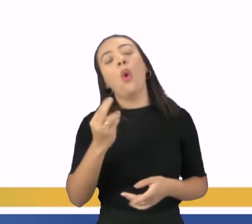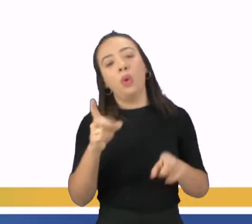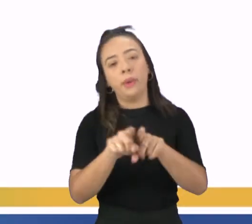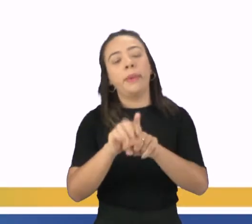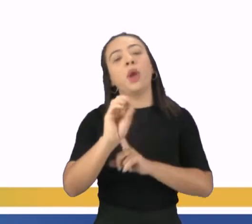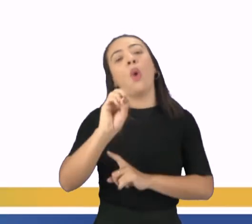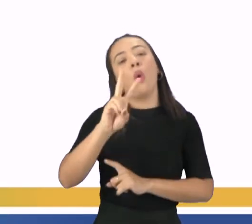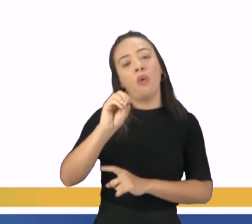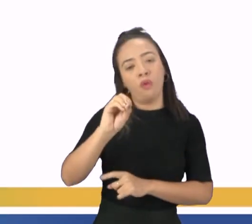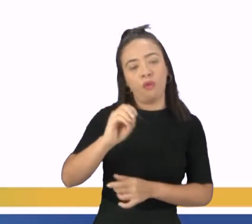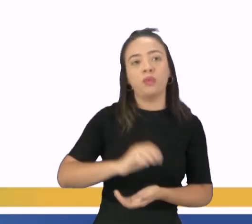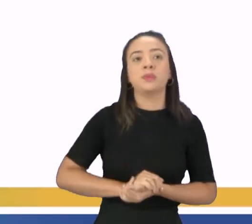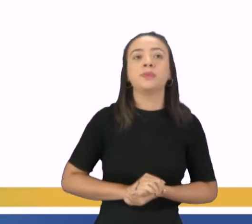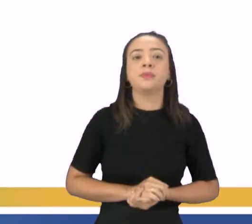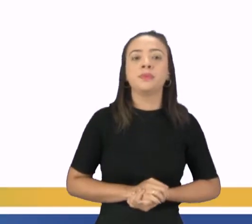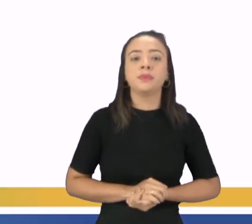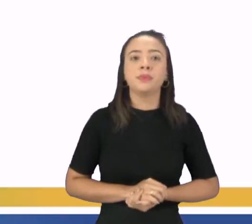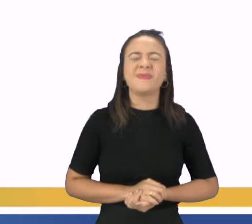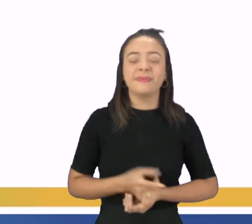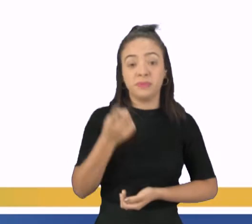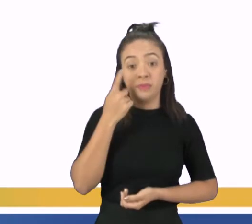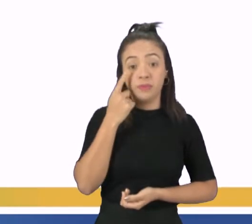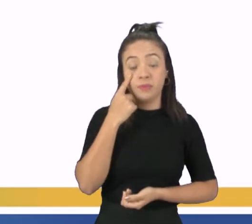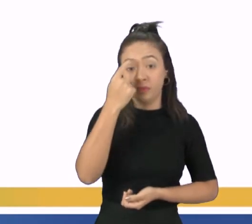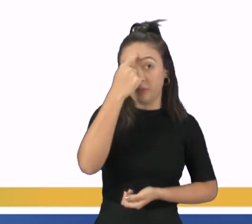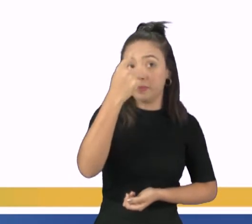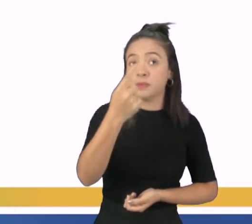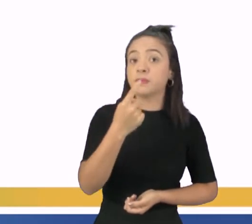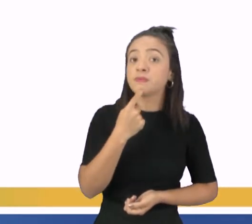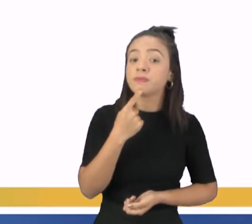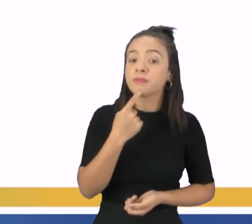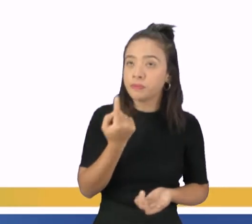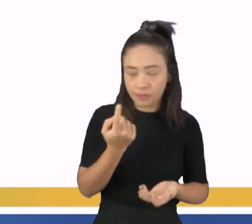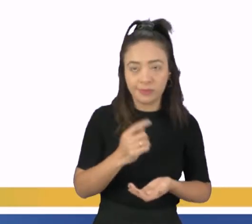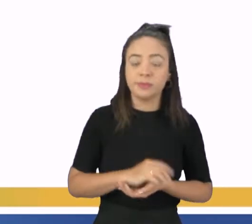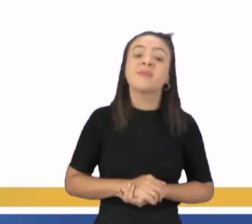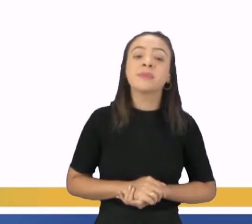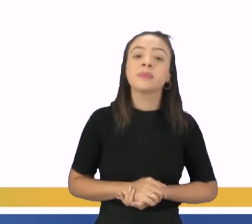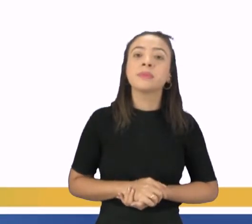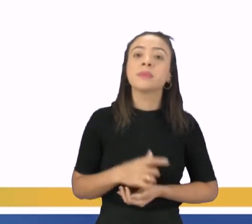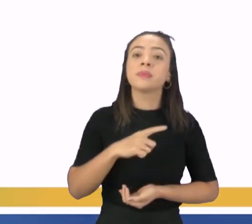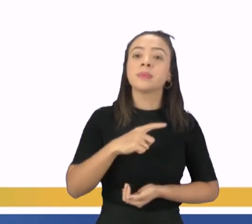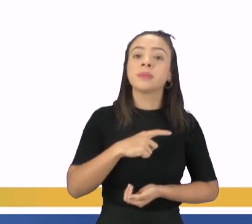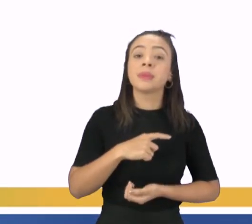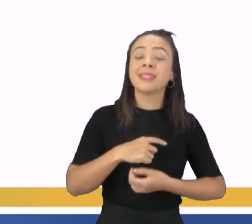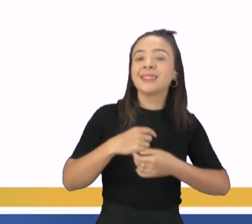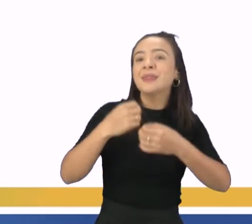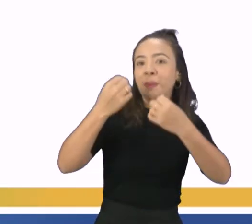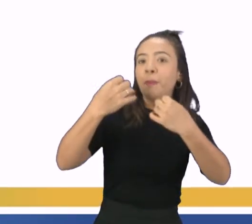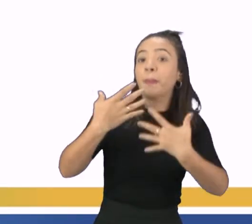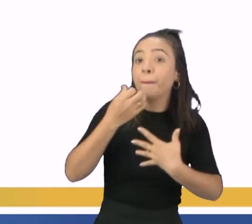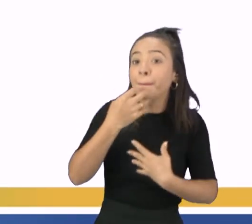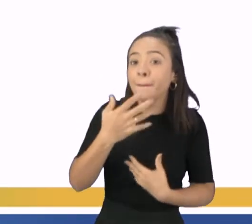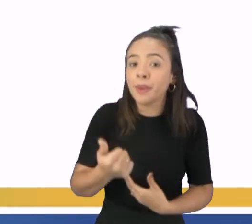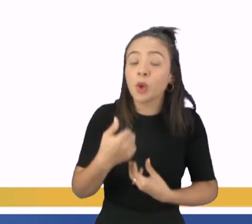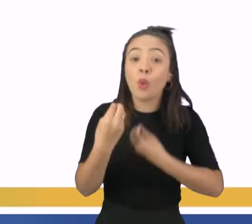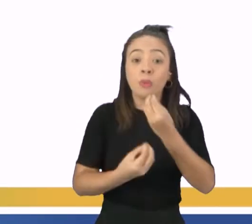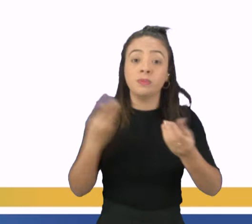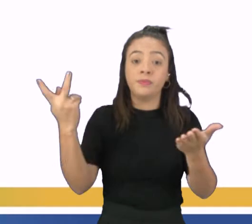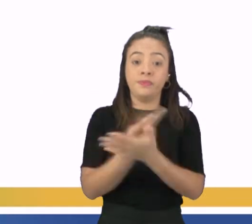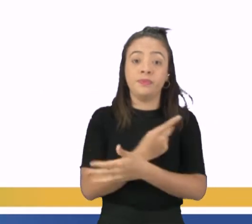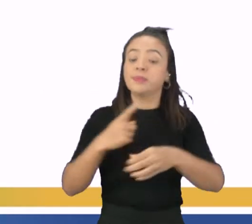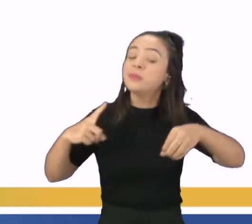mais correto, tá? Então, observem na imagem ao lado ali, tá? Que é uma imagem que ilustra muito bem como ocorre